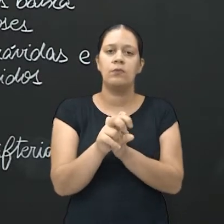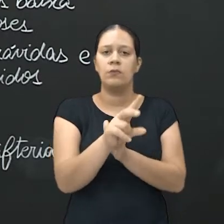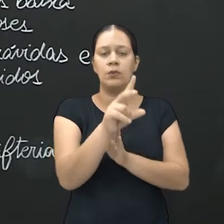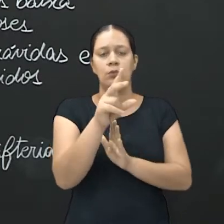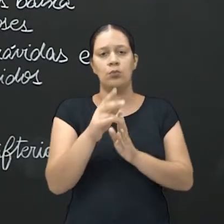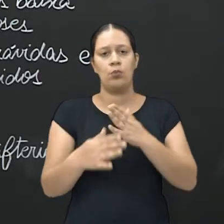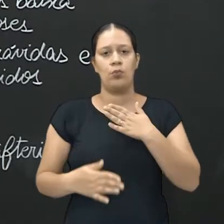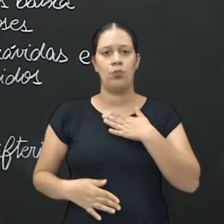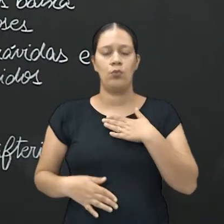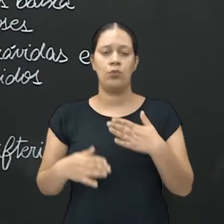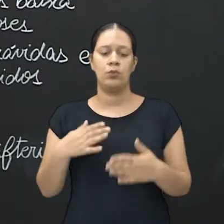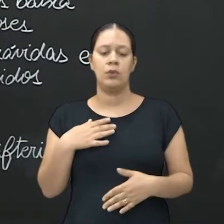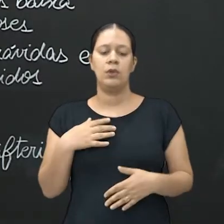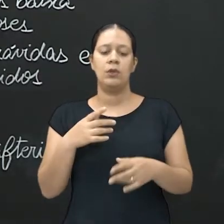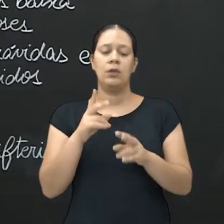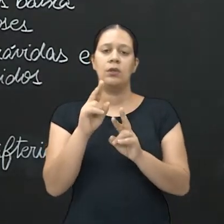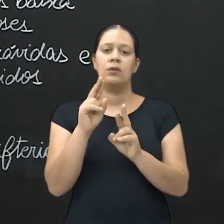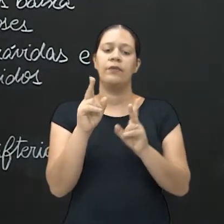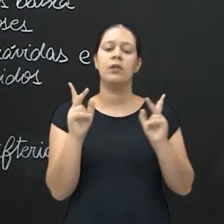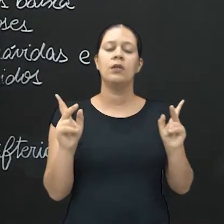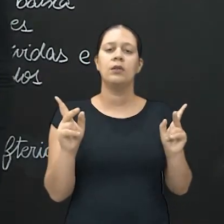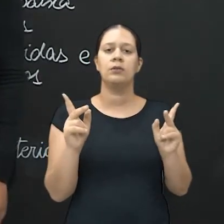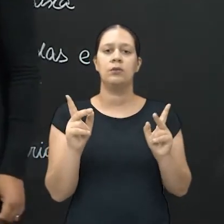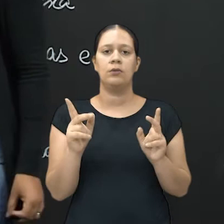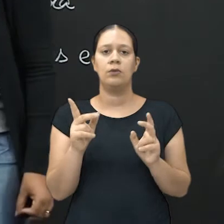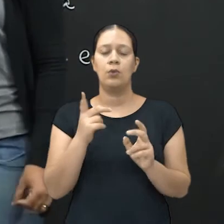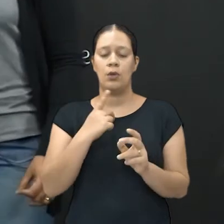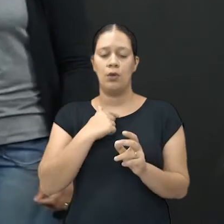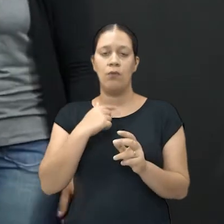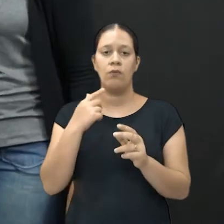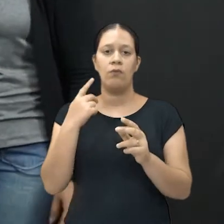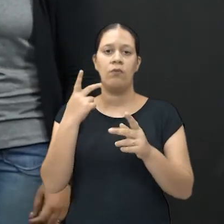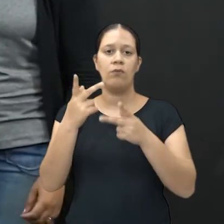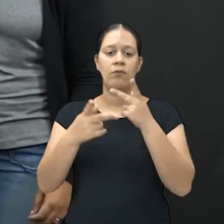nosso corpo. Diferença entre elas. Quando